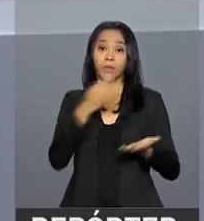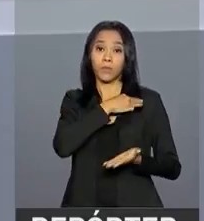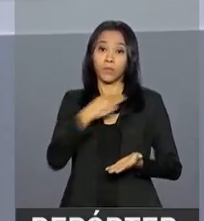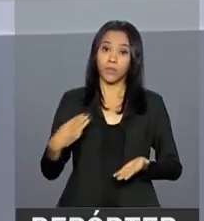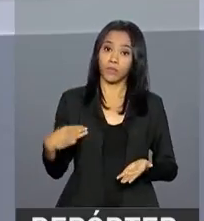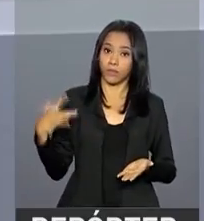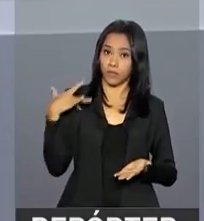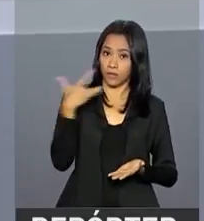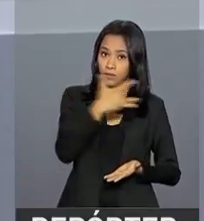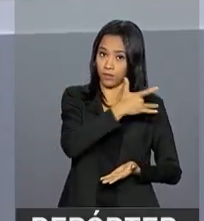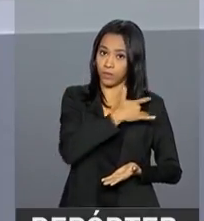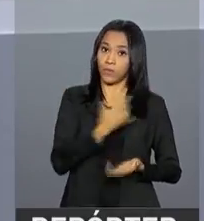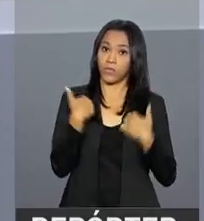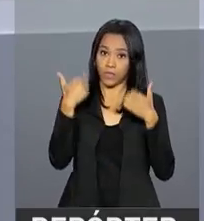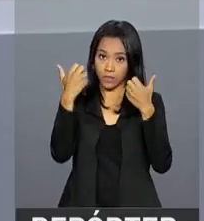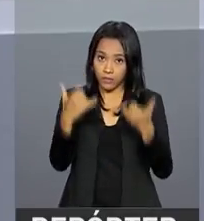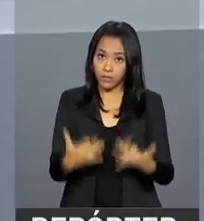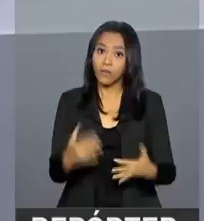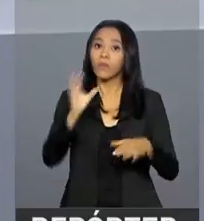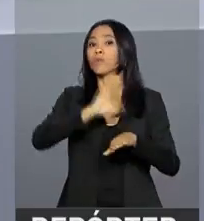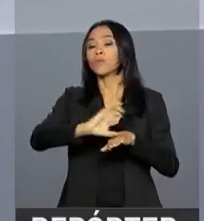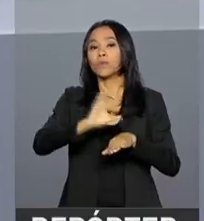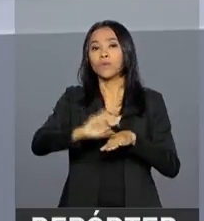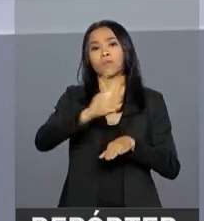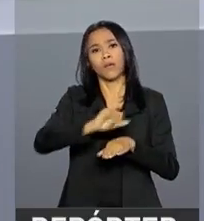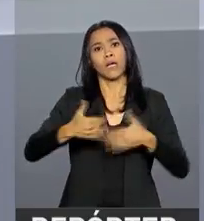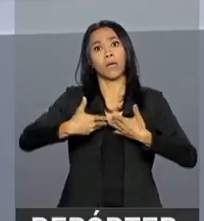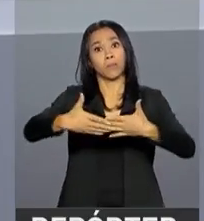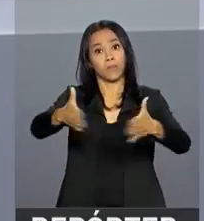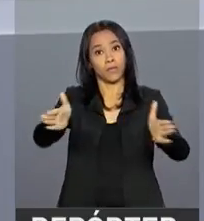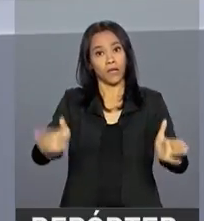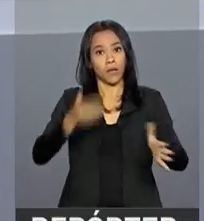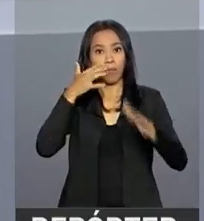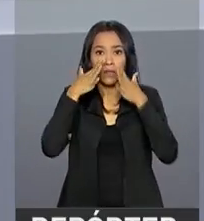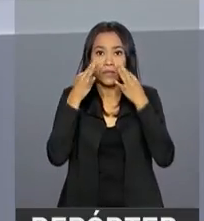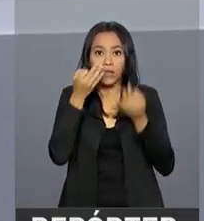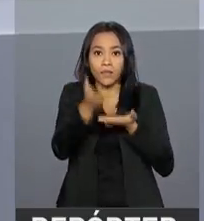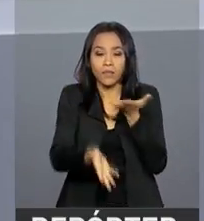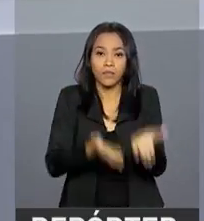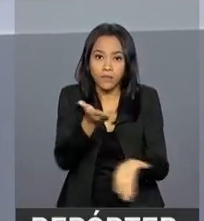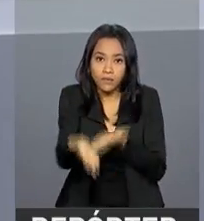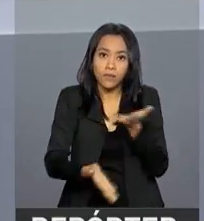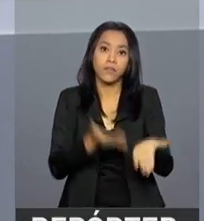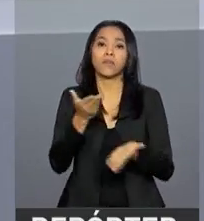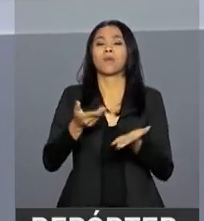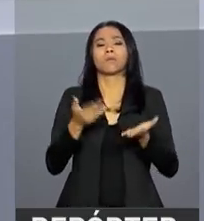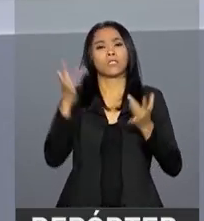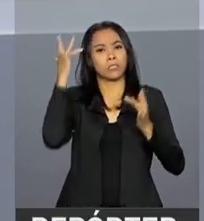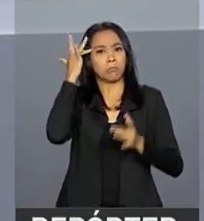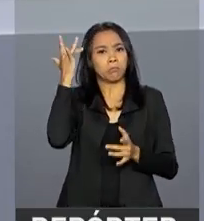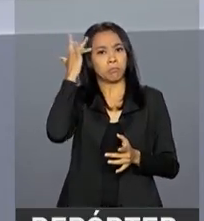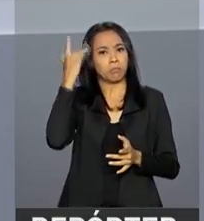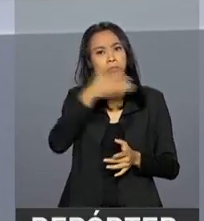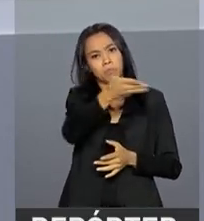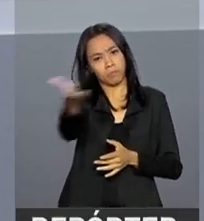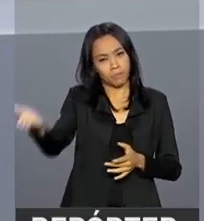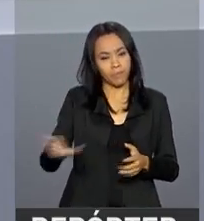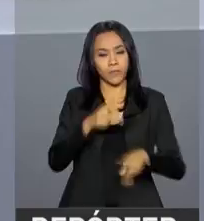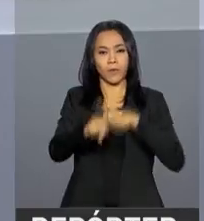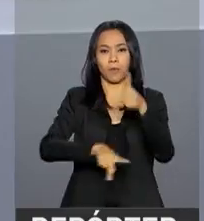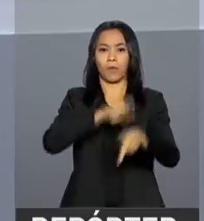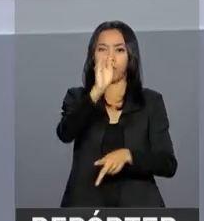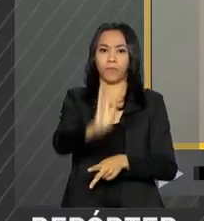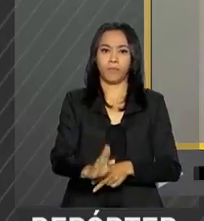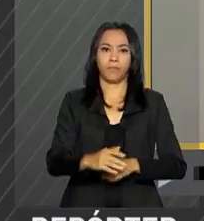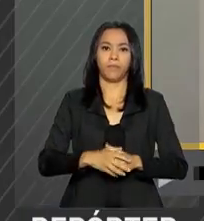barros o curso vai permitir uma ampliação do acesso à atenção básica levando um atendimento de qualidade à população brasileira